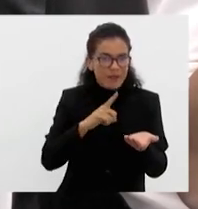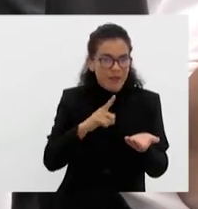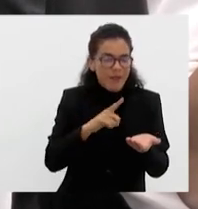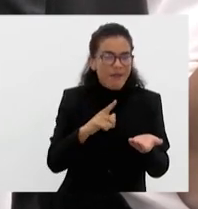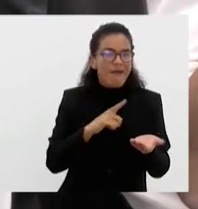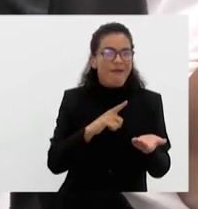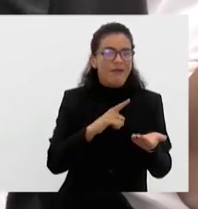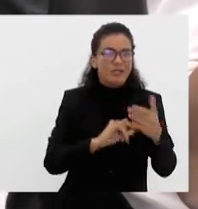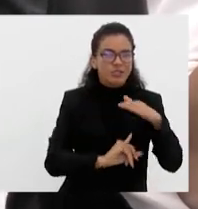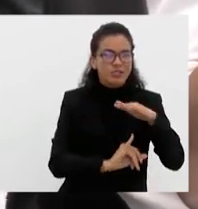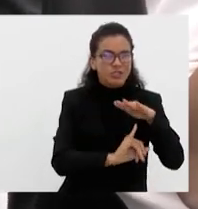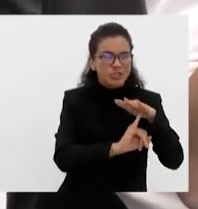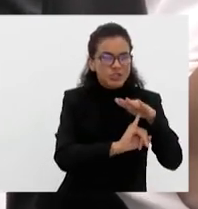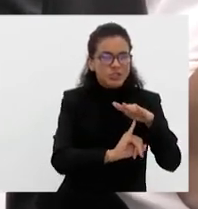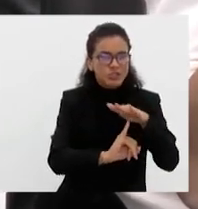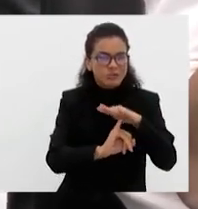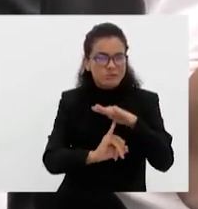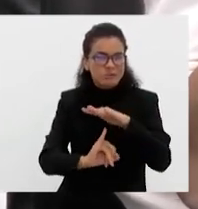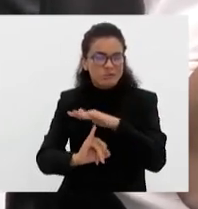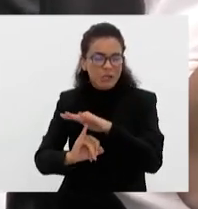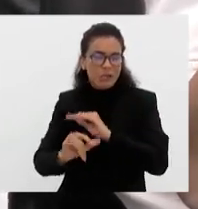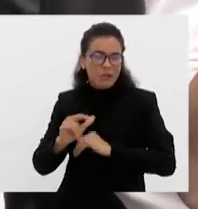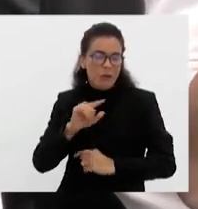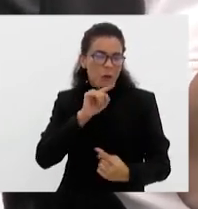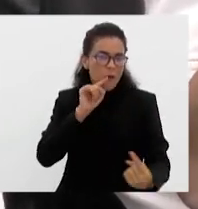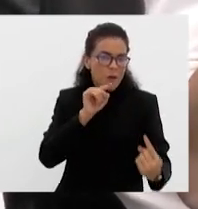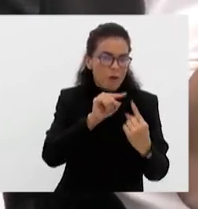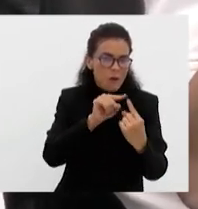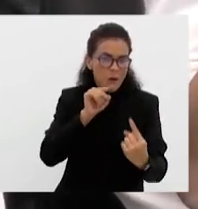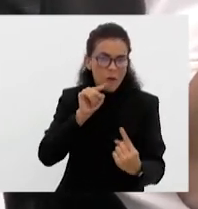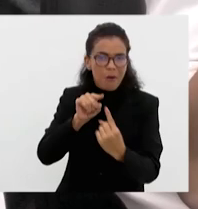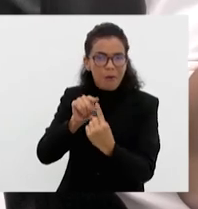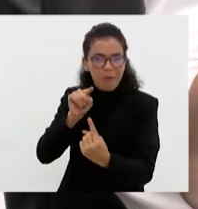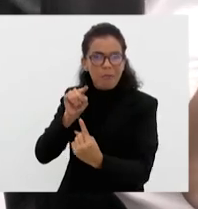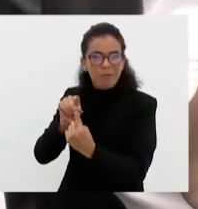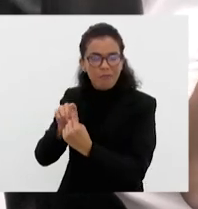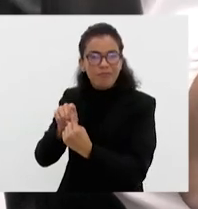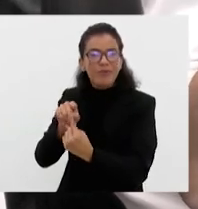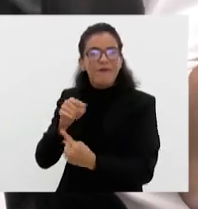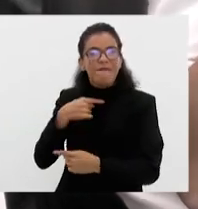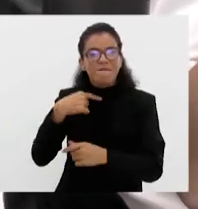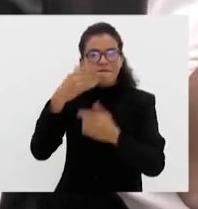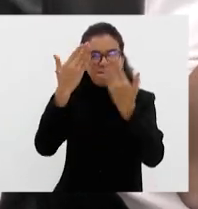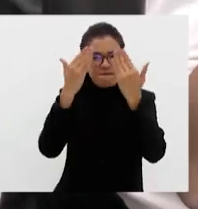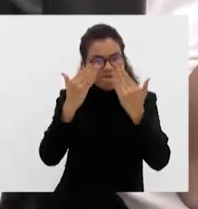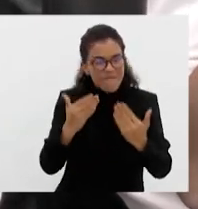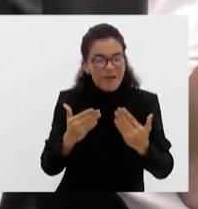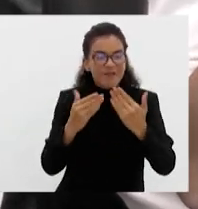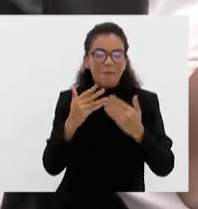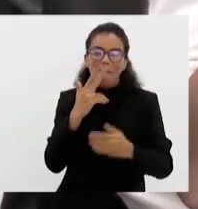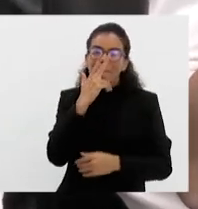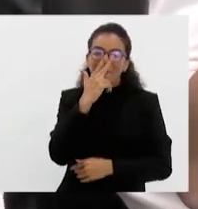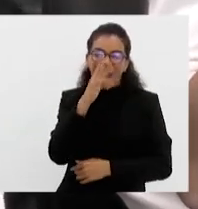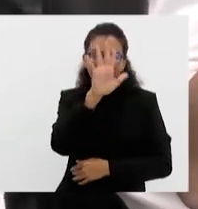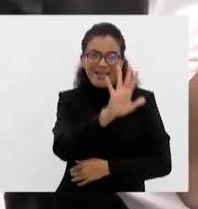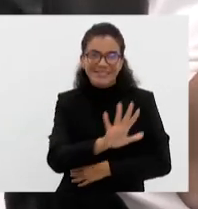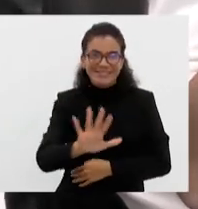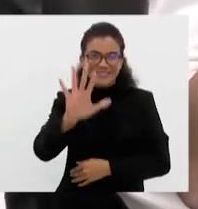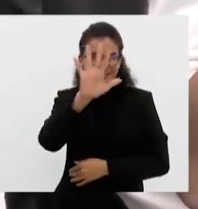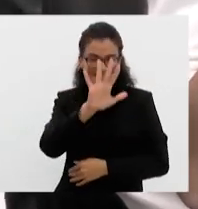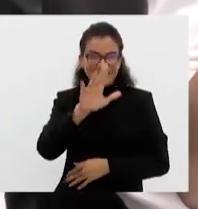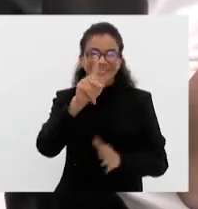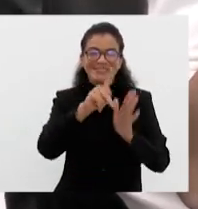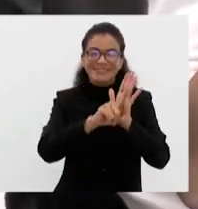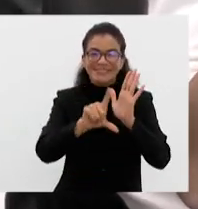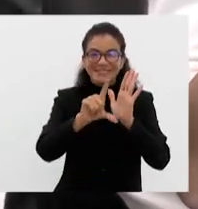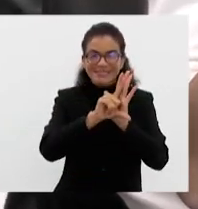que têm na sua missão, claro que provocados, verificar isso, porque dá a impressão por esse